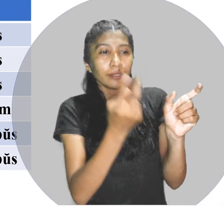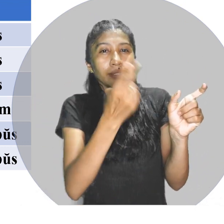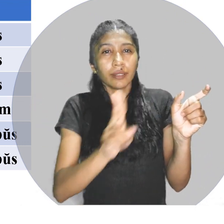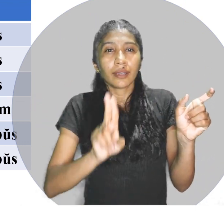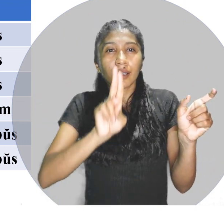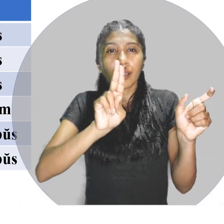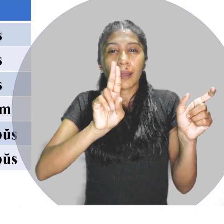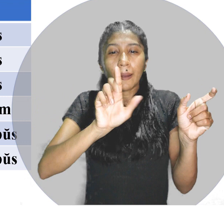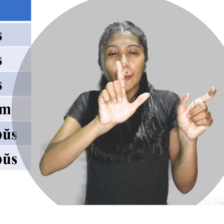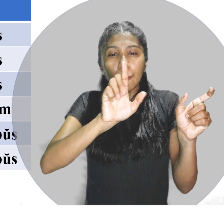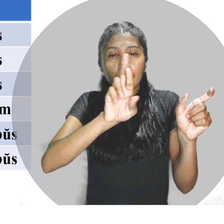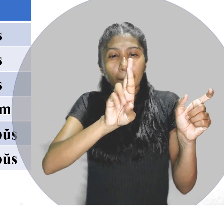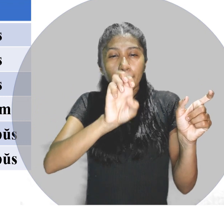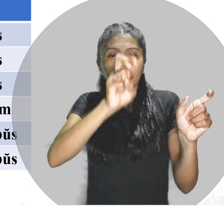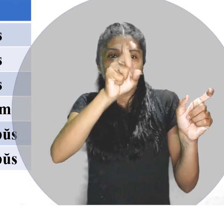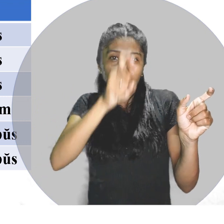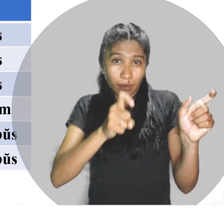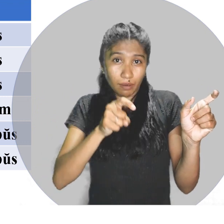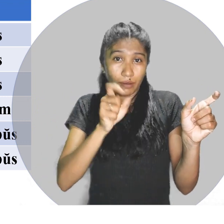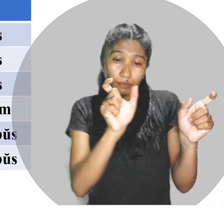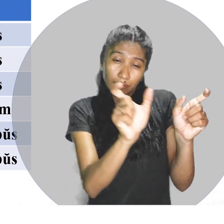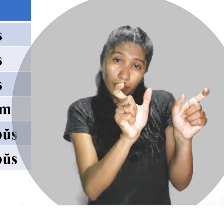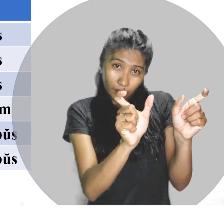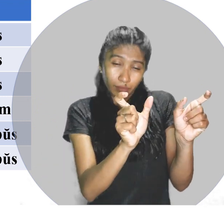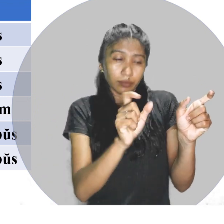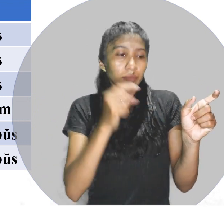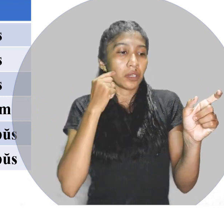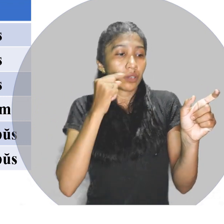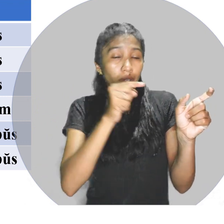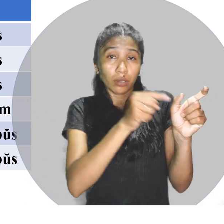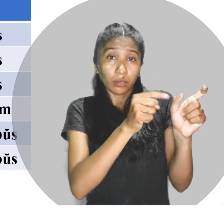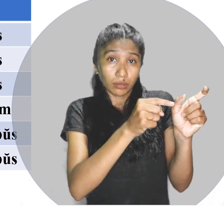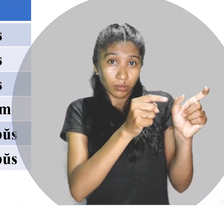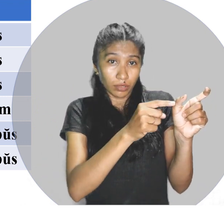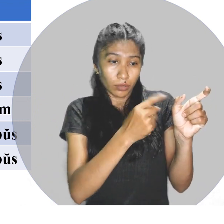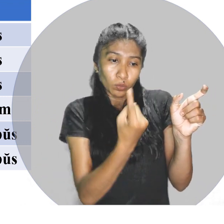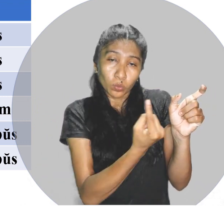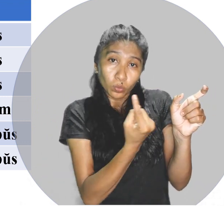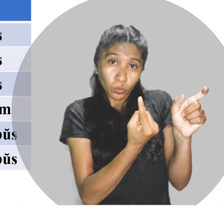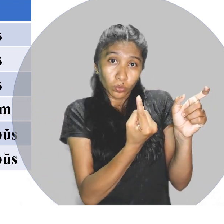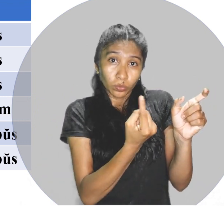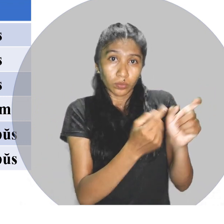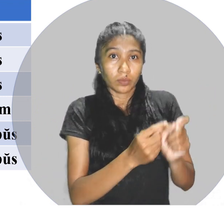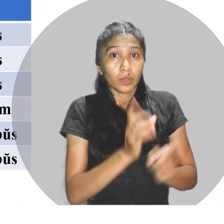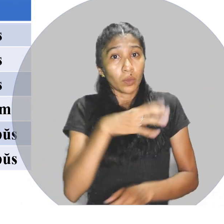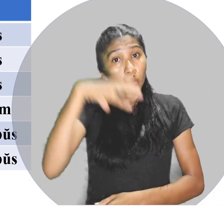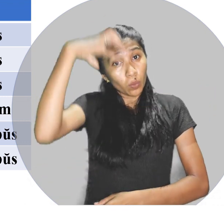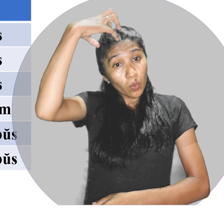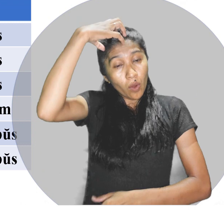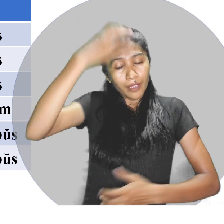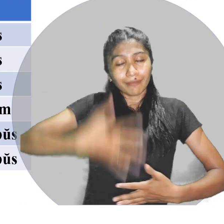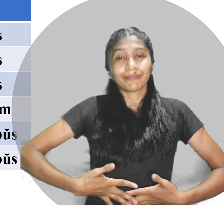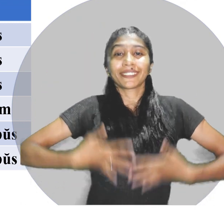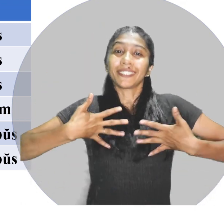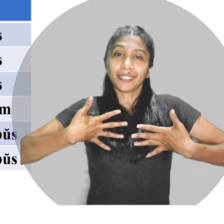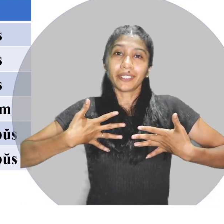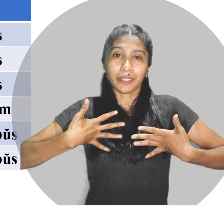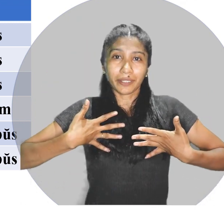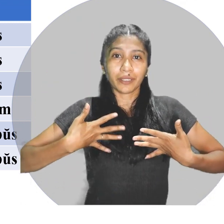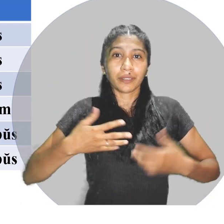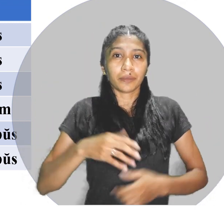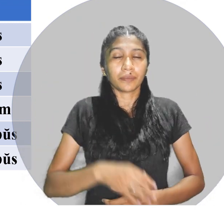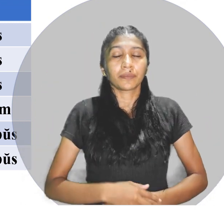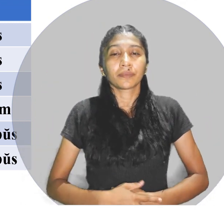rex. Ou seja, o que nós temos aqui é um sujeito da oração no singular. O rei está alegre. Rex